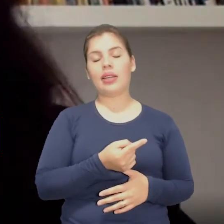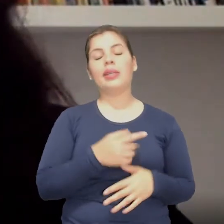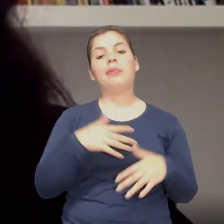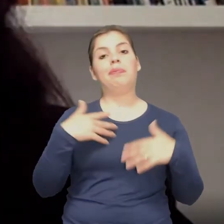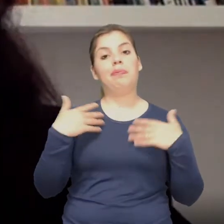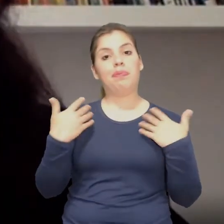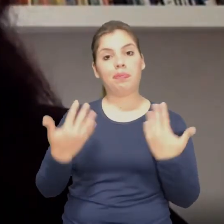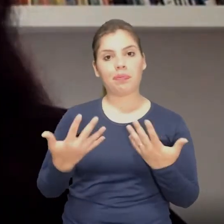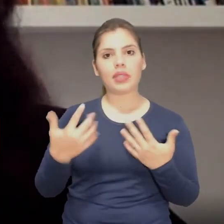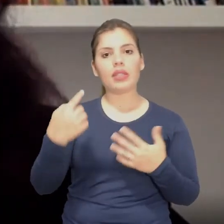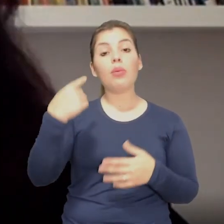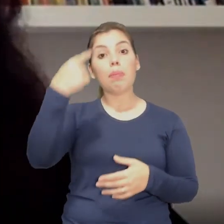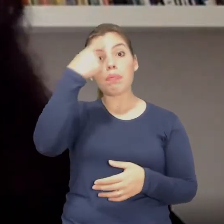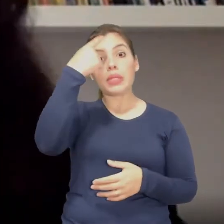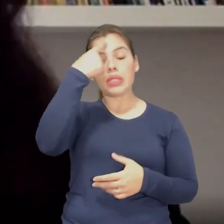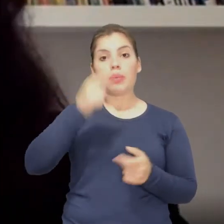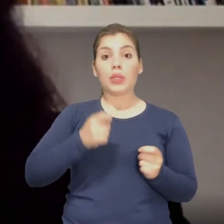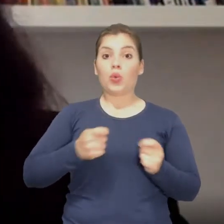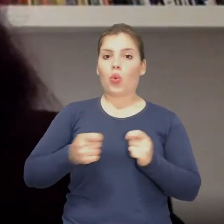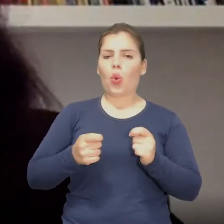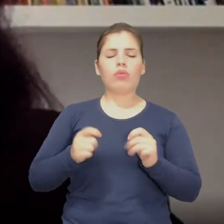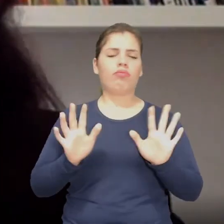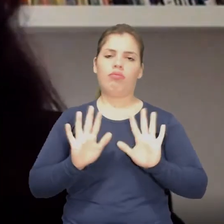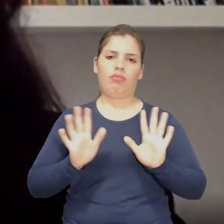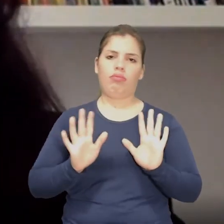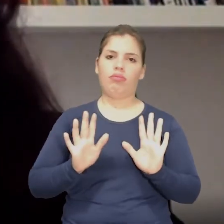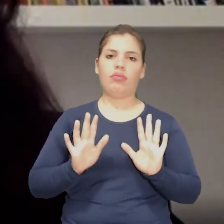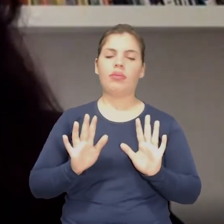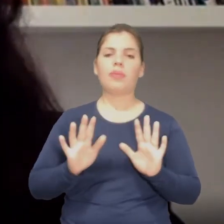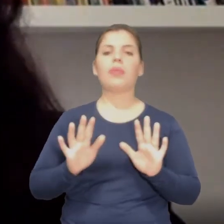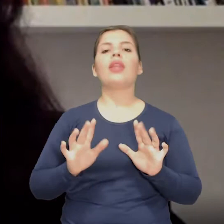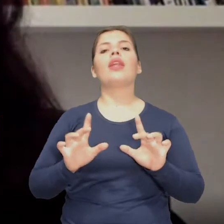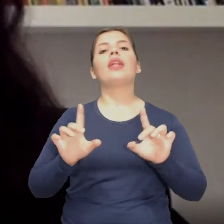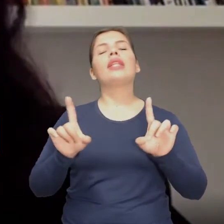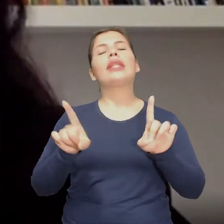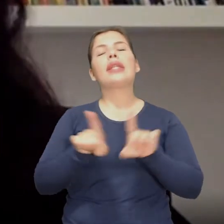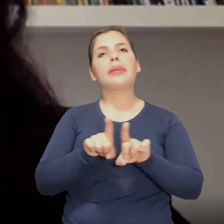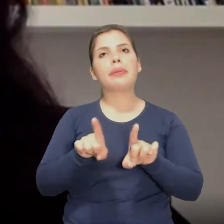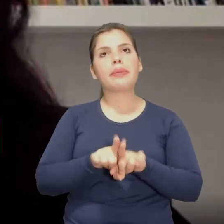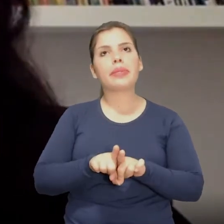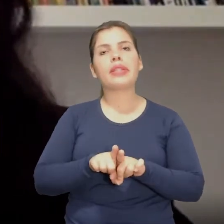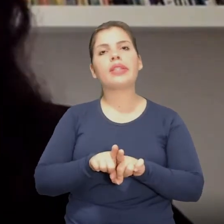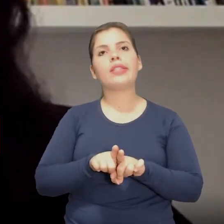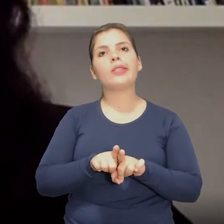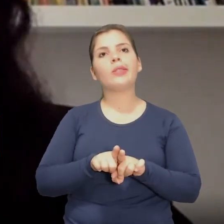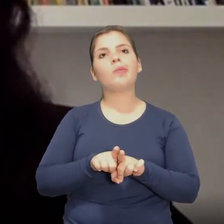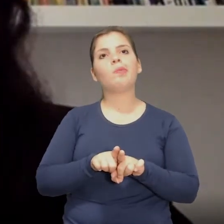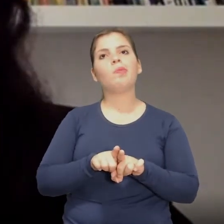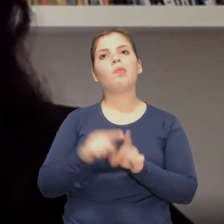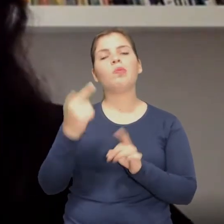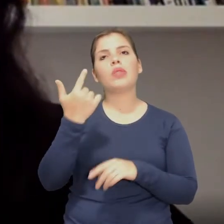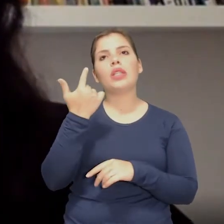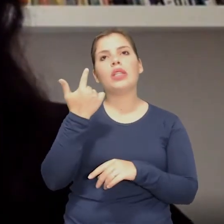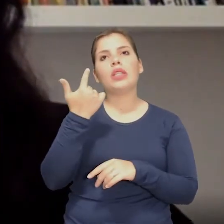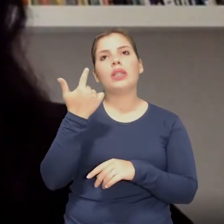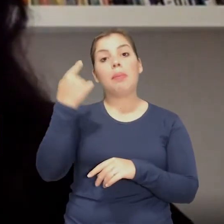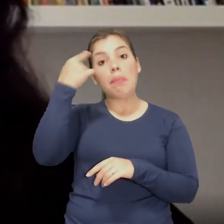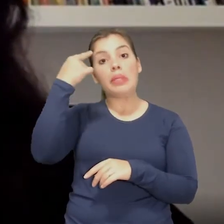primeiro, eu acho que o foco tem que sair do controle excessivo, né? Sair muito do